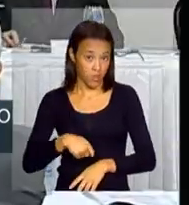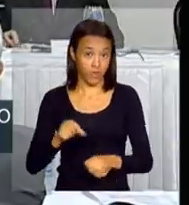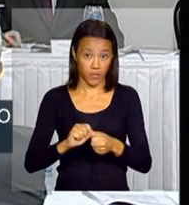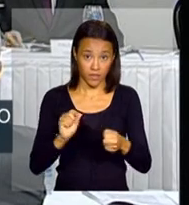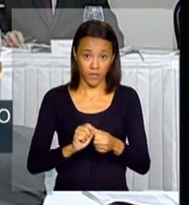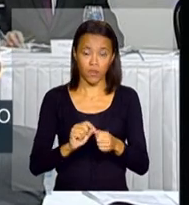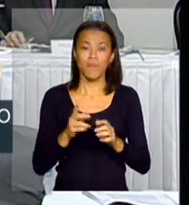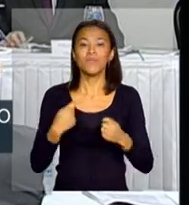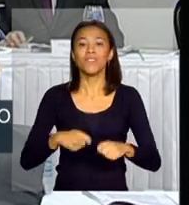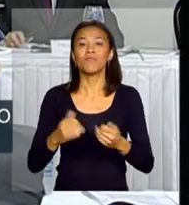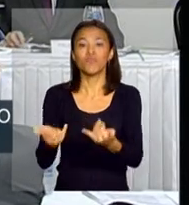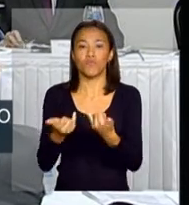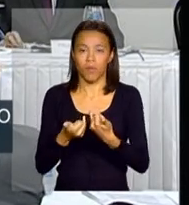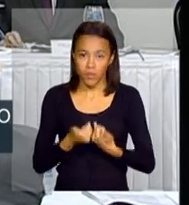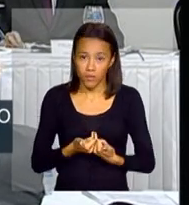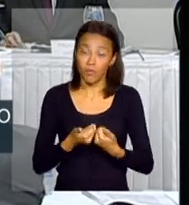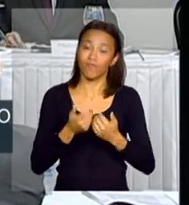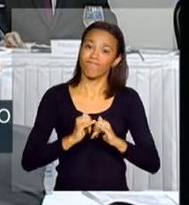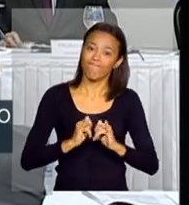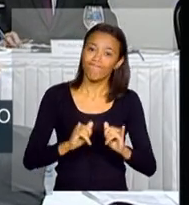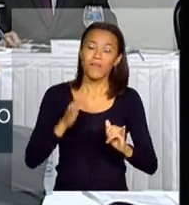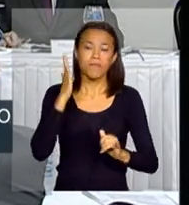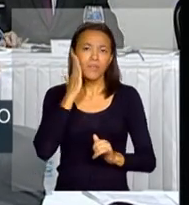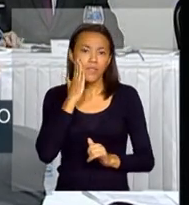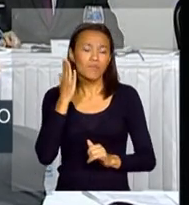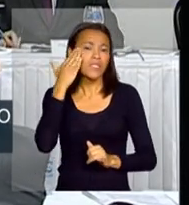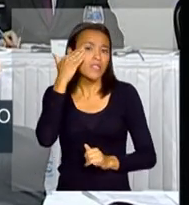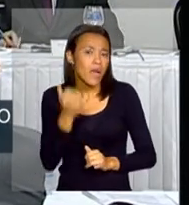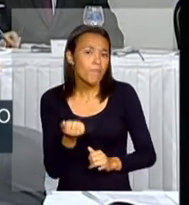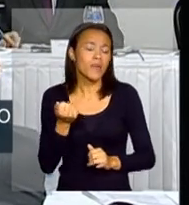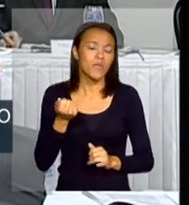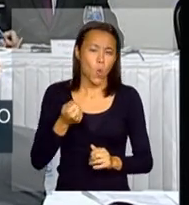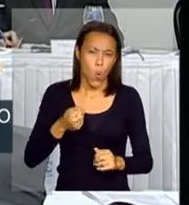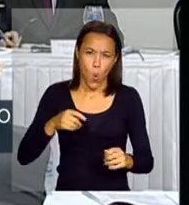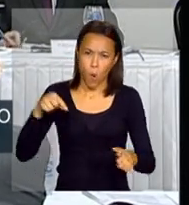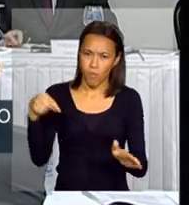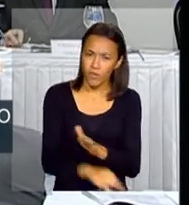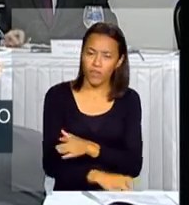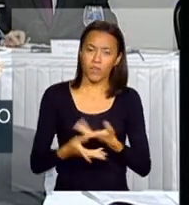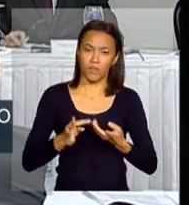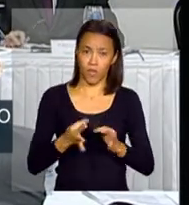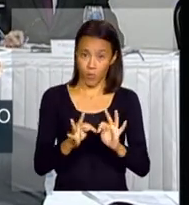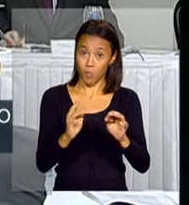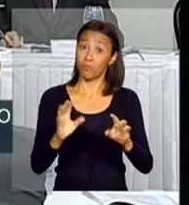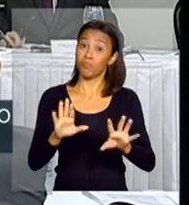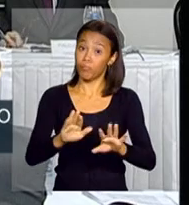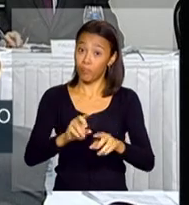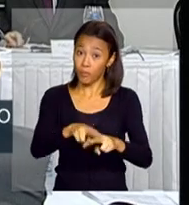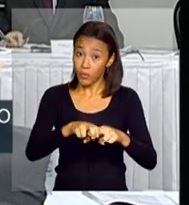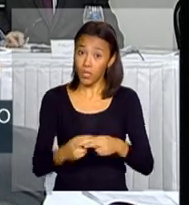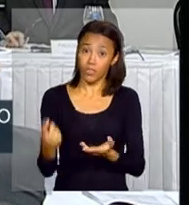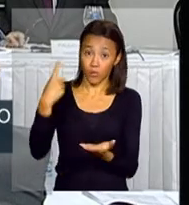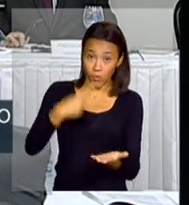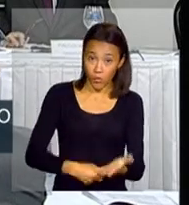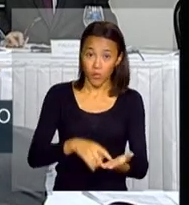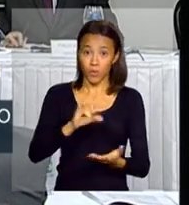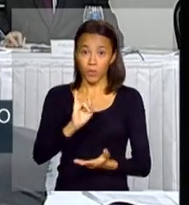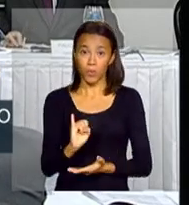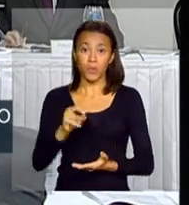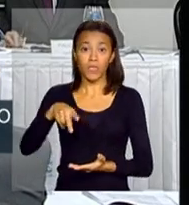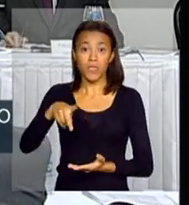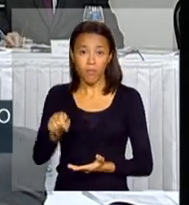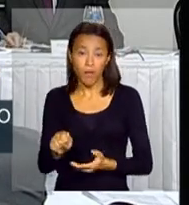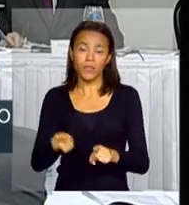nós precisamos de informação, precisamos de um aprimoramento tecnológico disso, que é a parceria com o INPA, com o INPE, com a Embrapa,